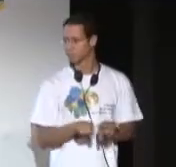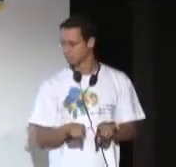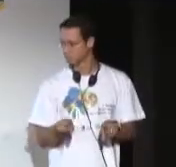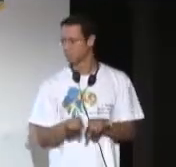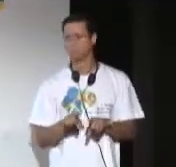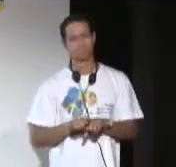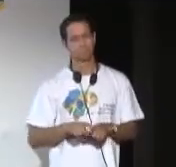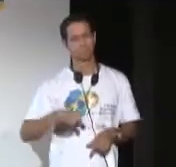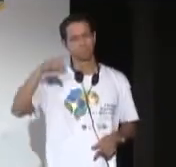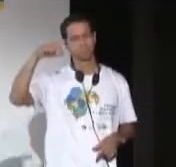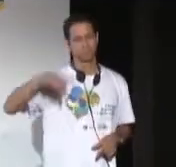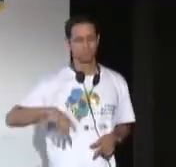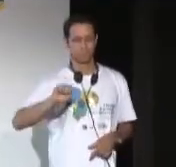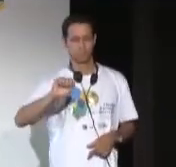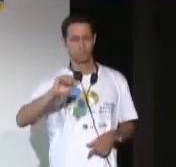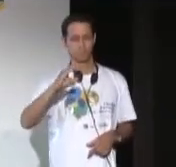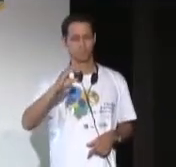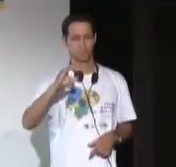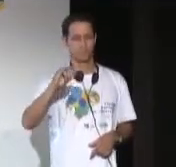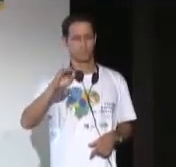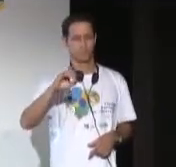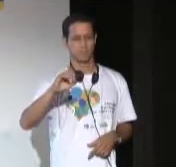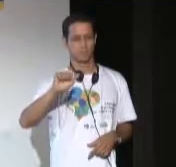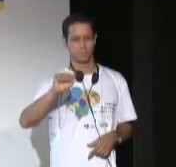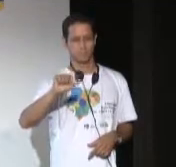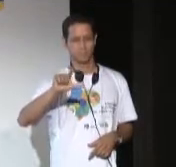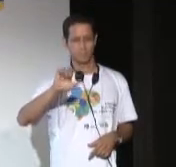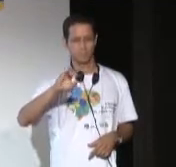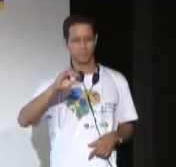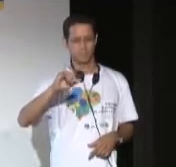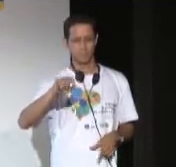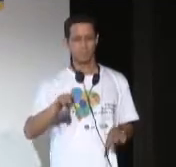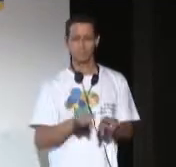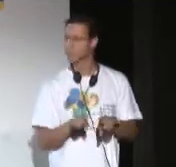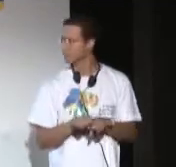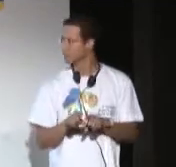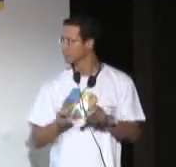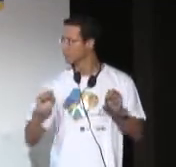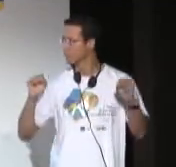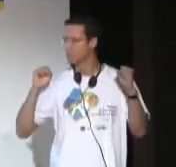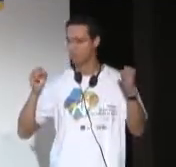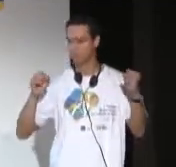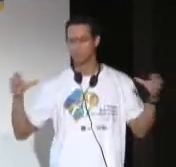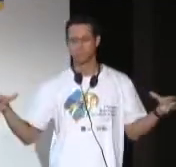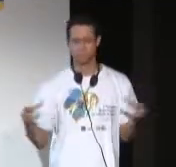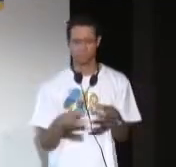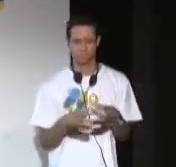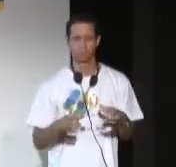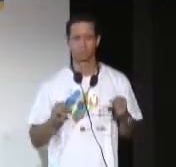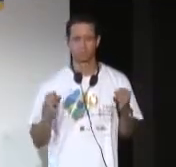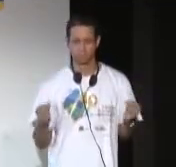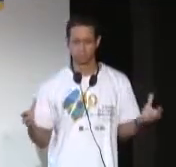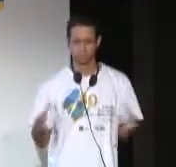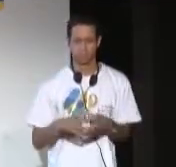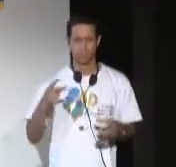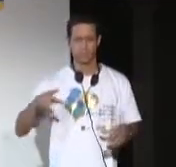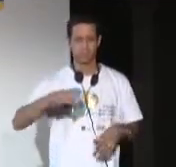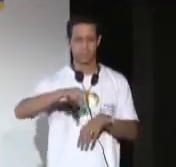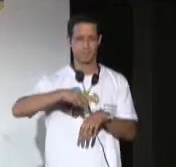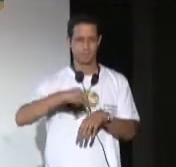presidente, o Alessio, que esteve aqui pela manhã. Então, está corrigido, eu peço desculpas, é um esforço coletivo que nós temos aqui nesse país.